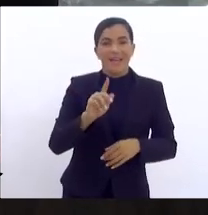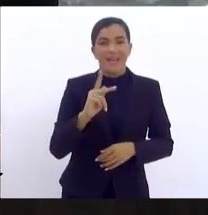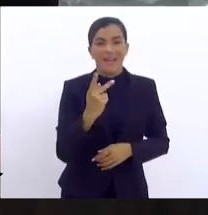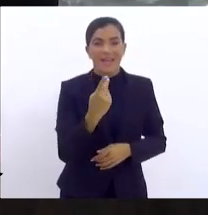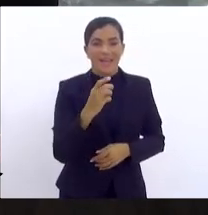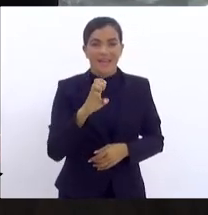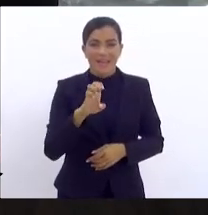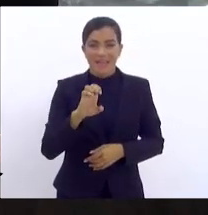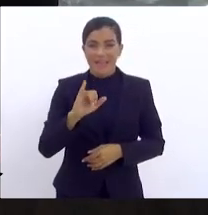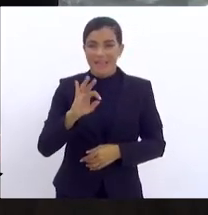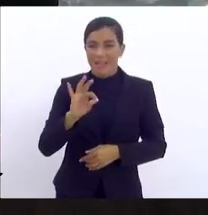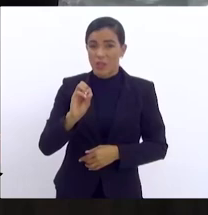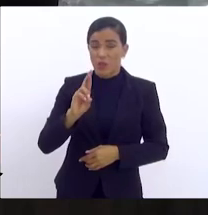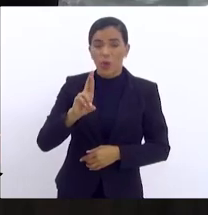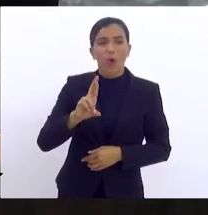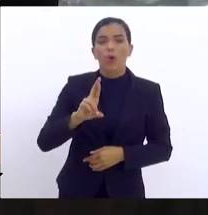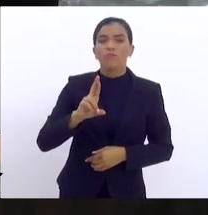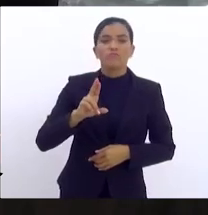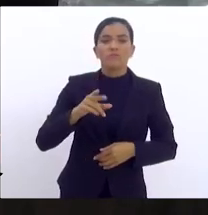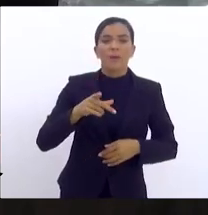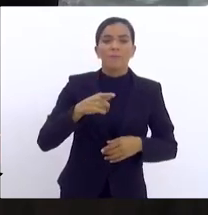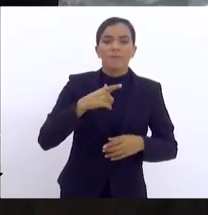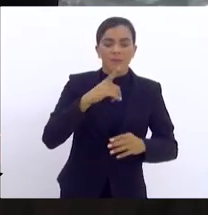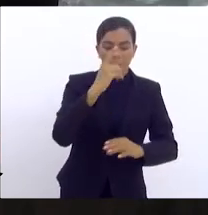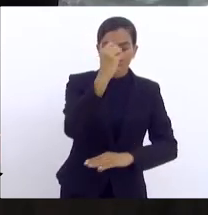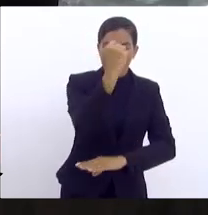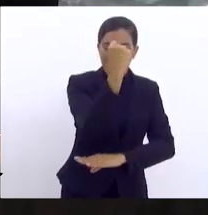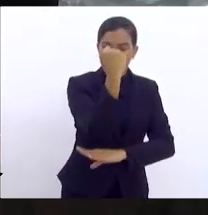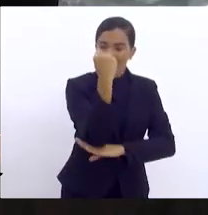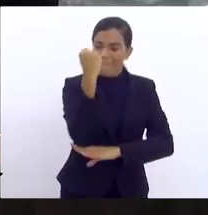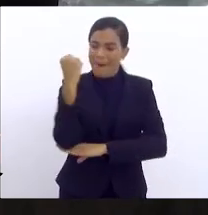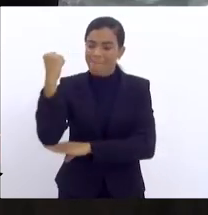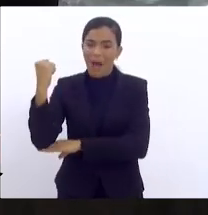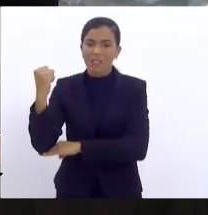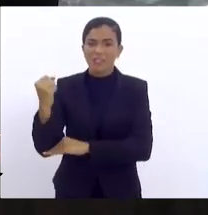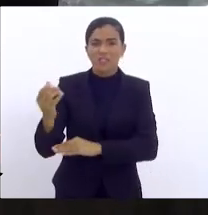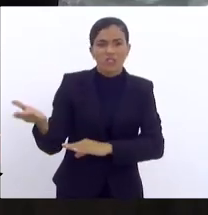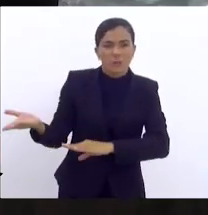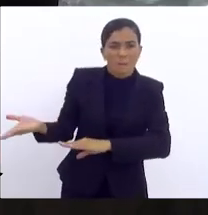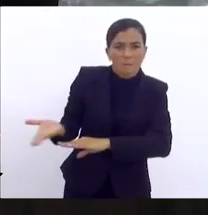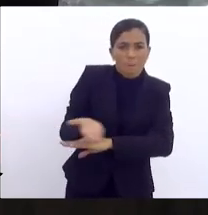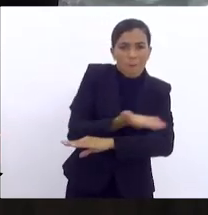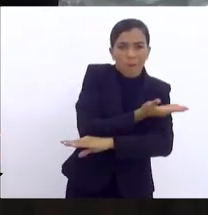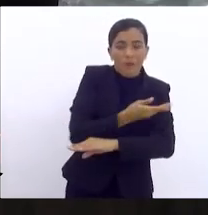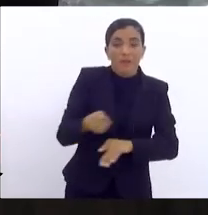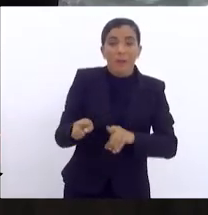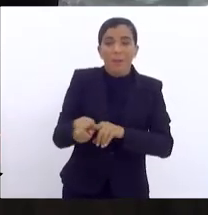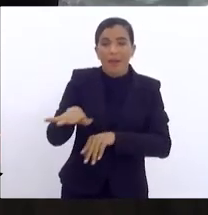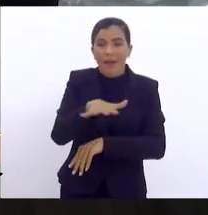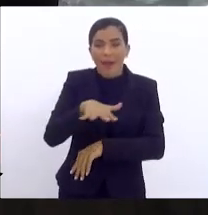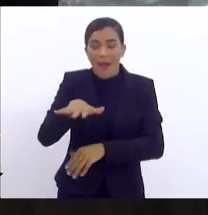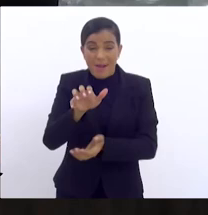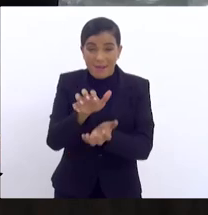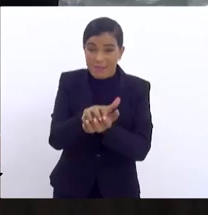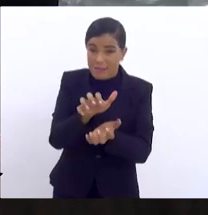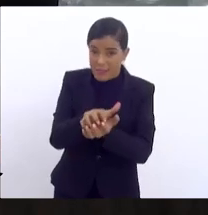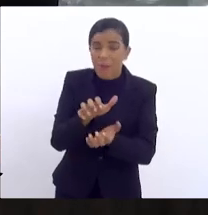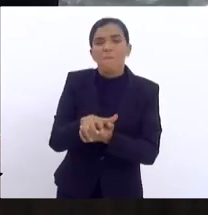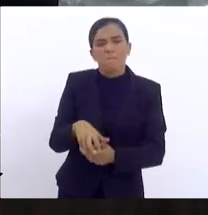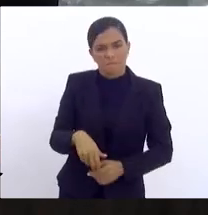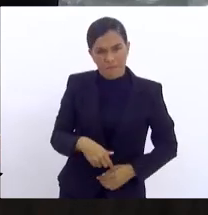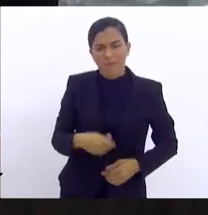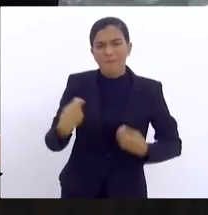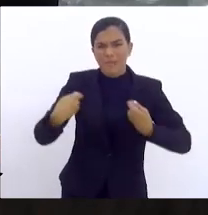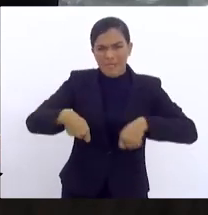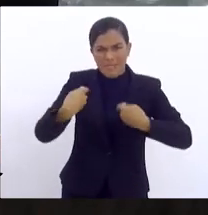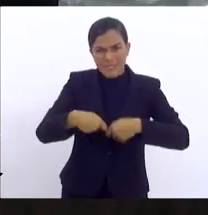barricadas não podemos baixar a cabeça eles estão avançando de Santa Cruz também tem que dar uma pancada